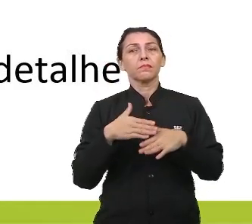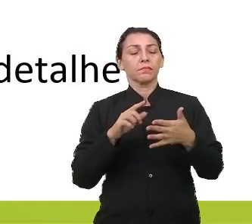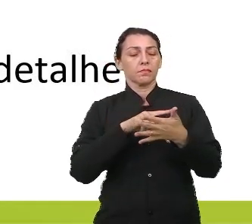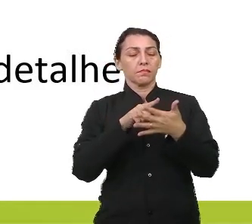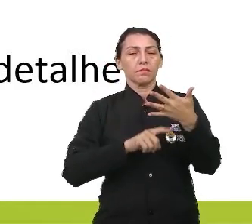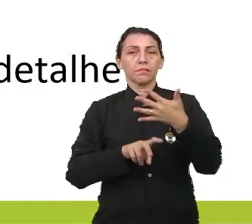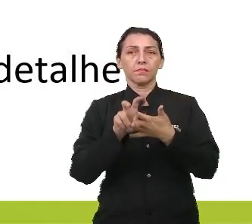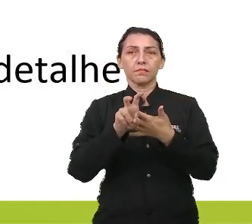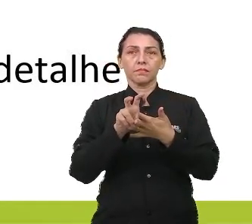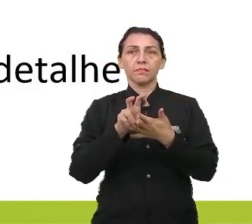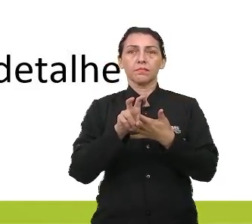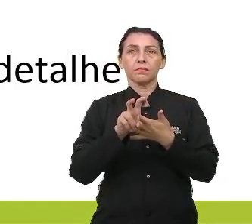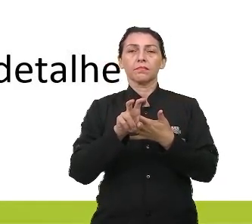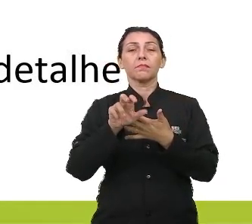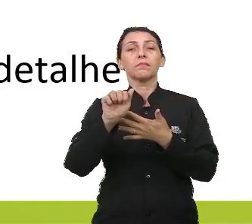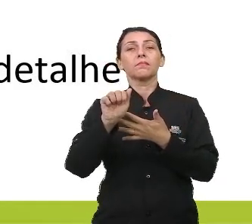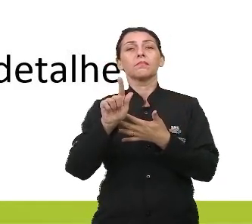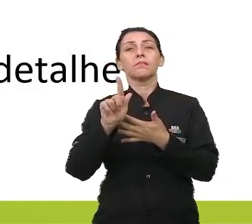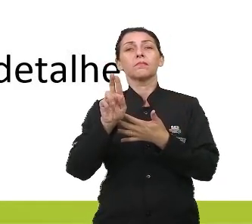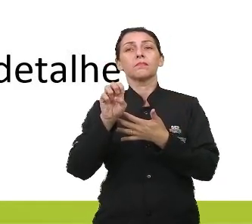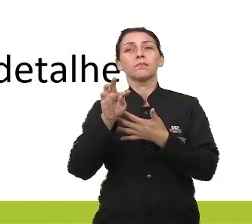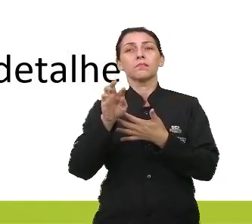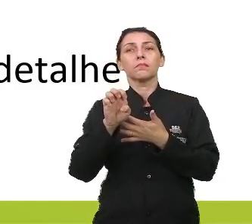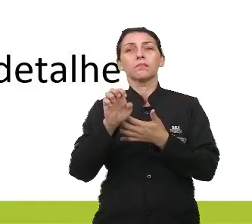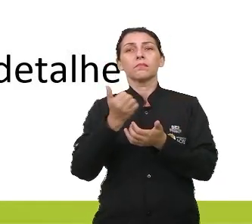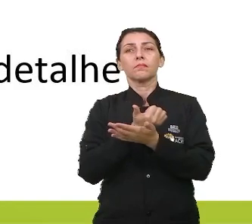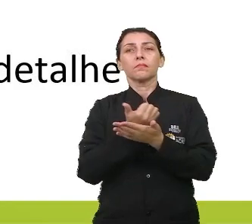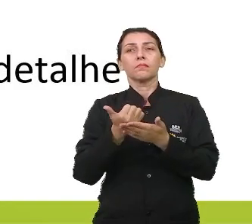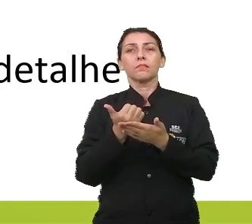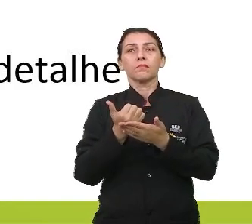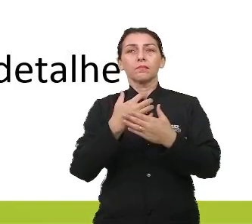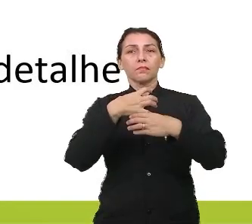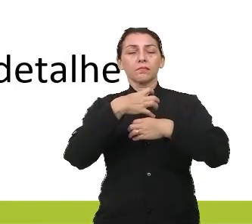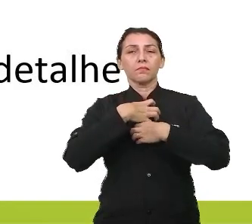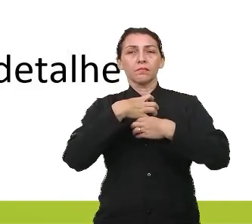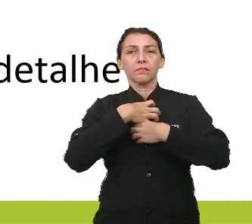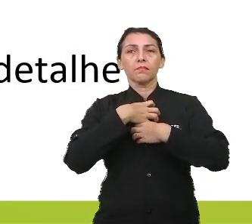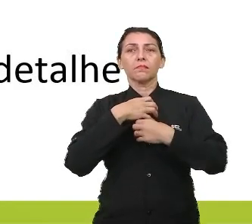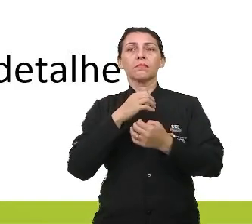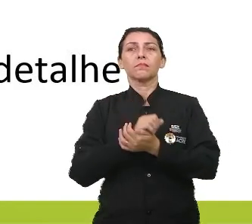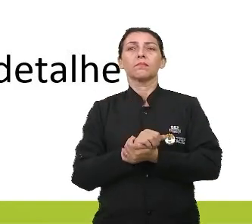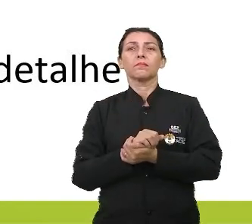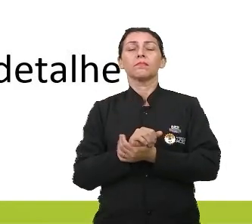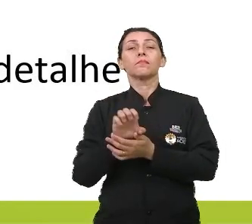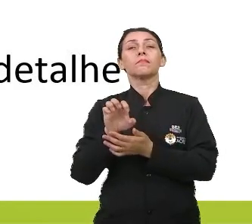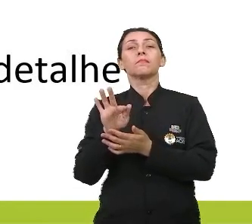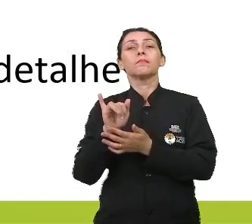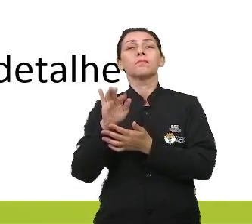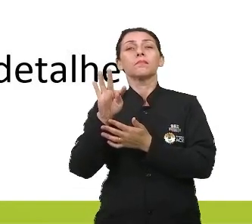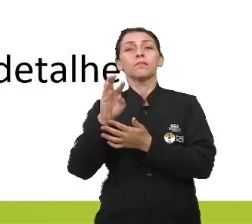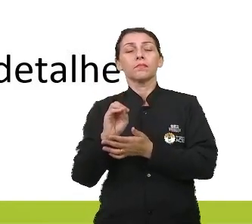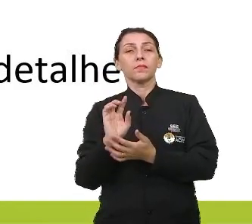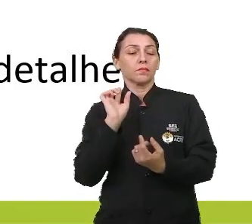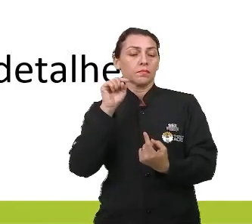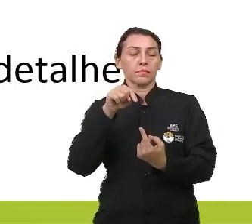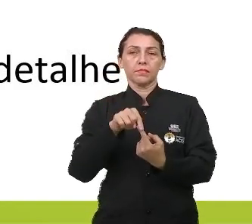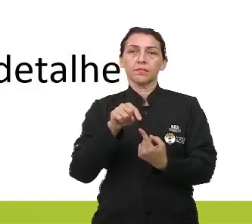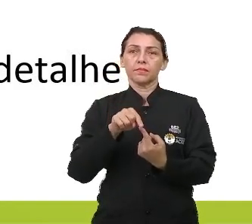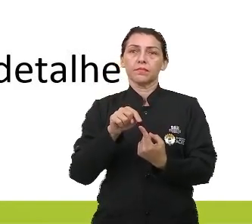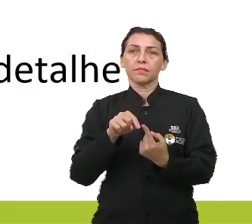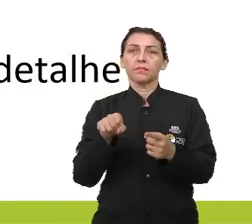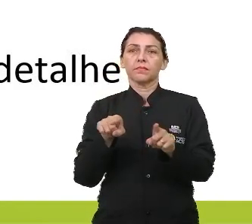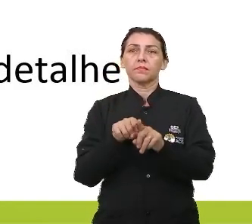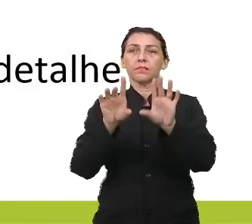5 elementos? Agente, ação, modo, meio, efeito ou finalidade e